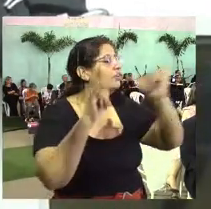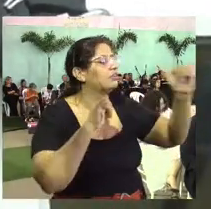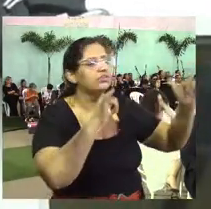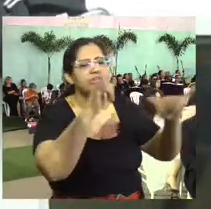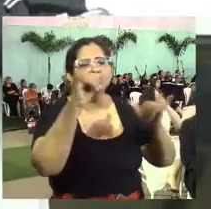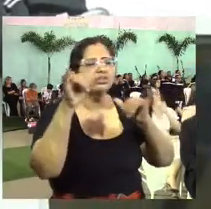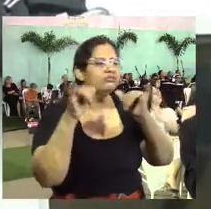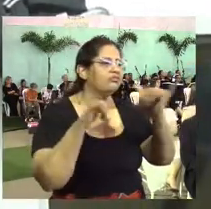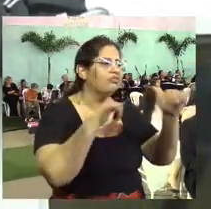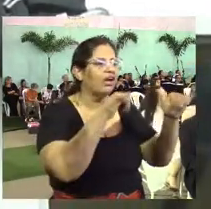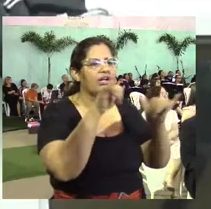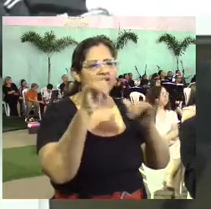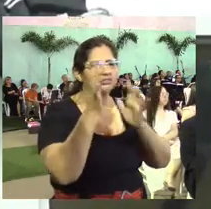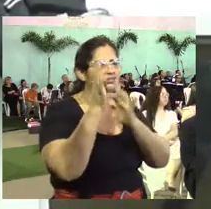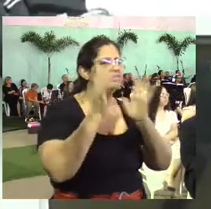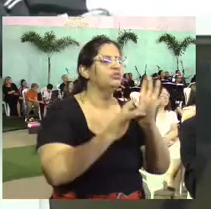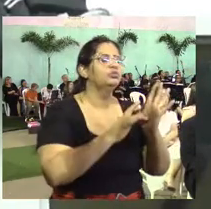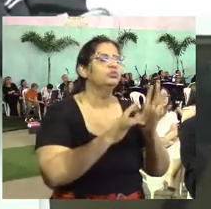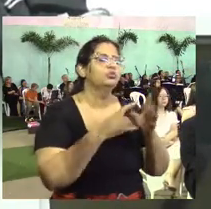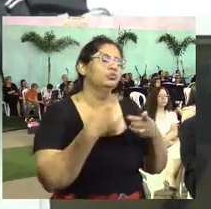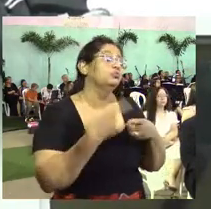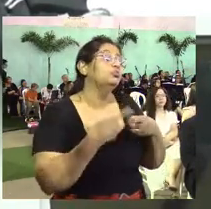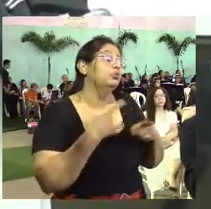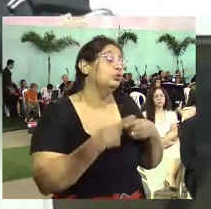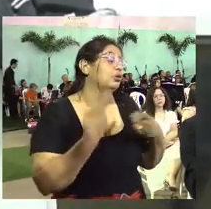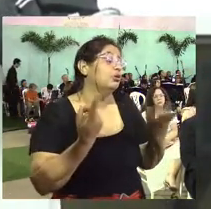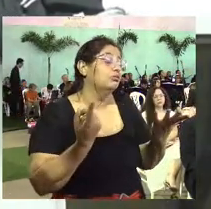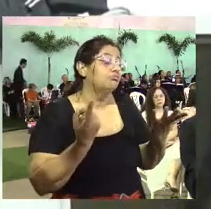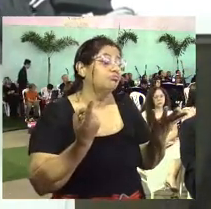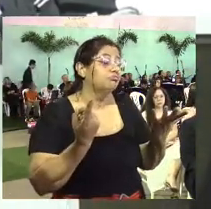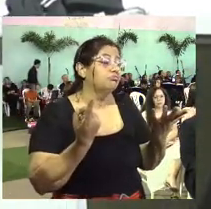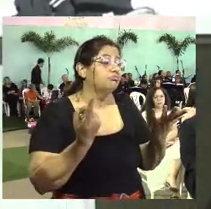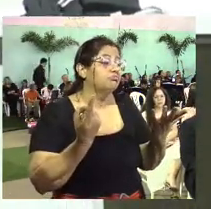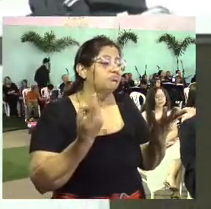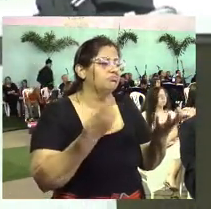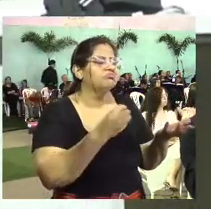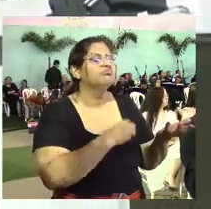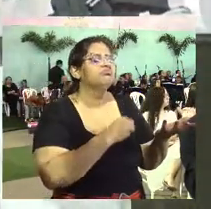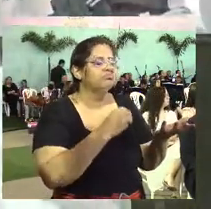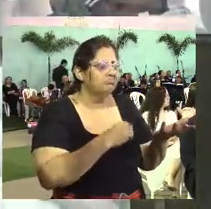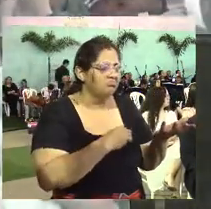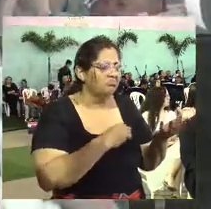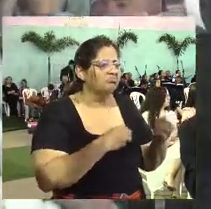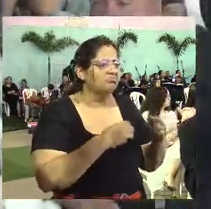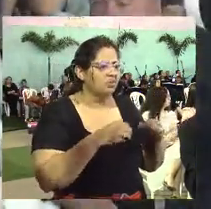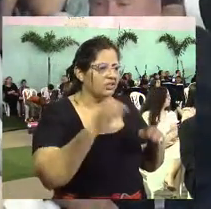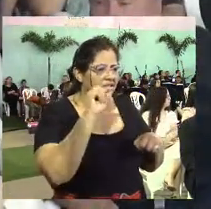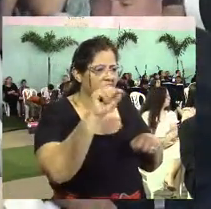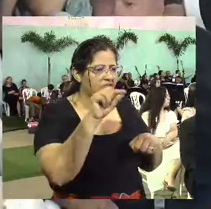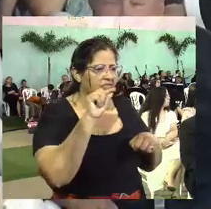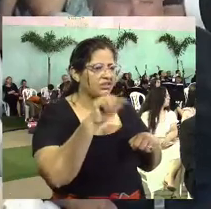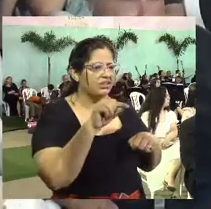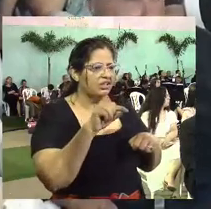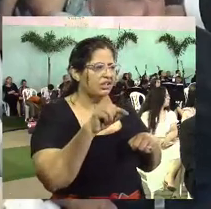tem que ver o que que está errado pode ser pecado não confessado pode ser um bloqueio dentro de você um trauma